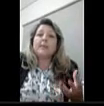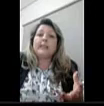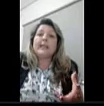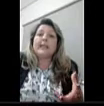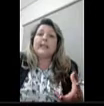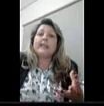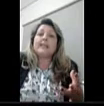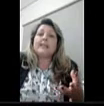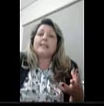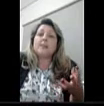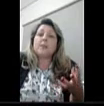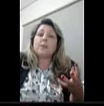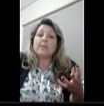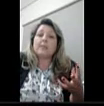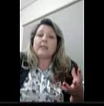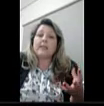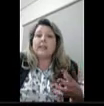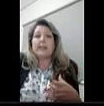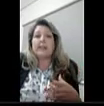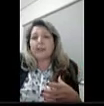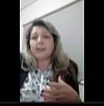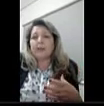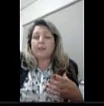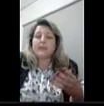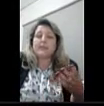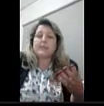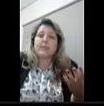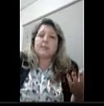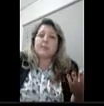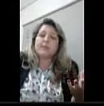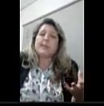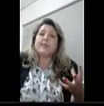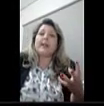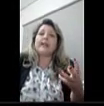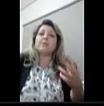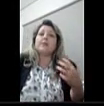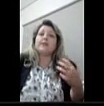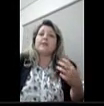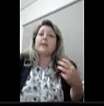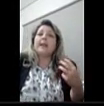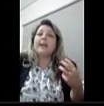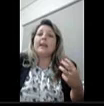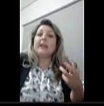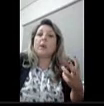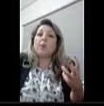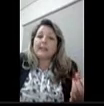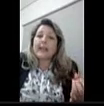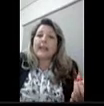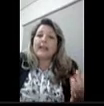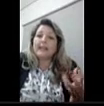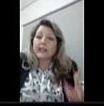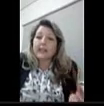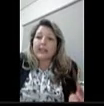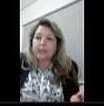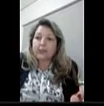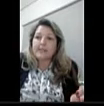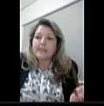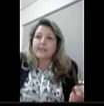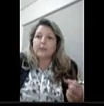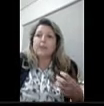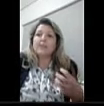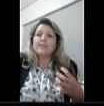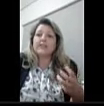uma maneira que a criança consiga, aqui, principalmente os mais velhos, guardar, reter a